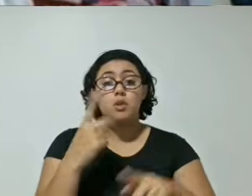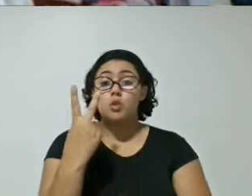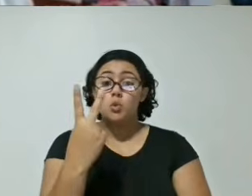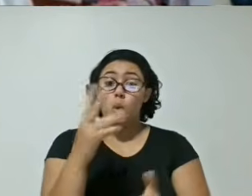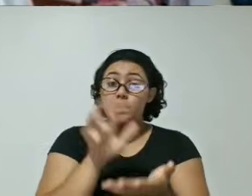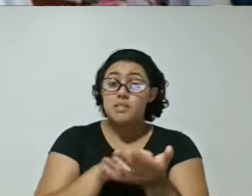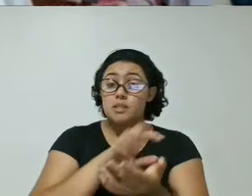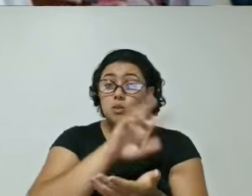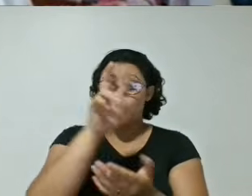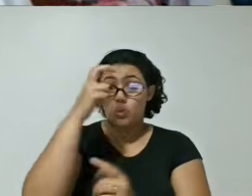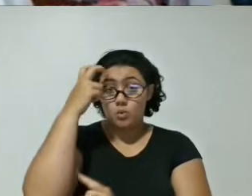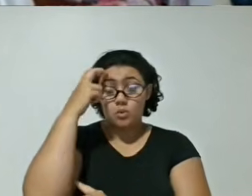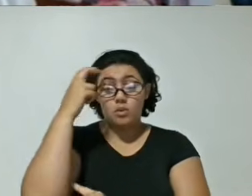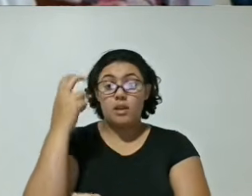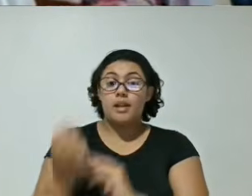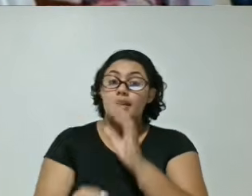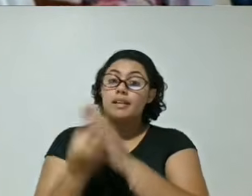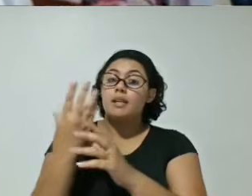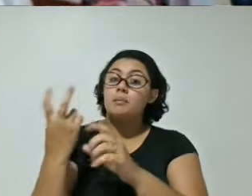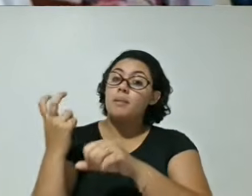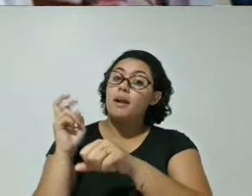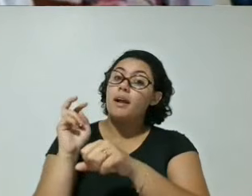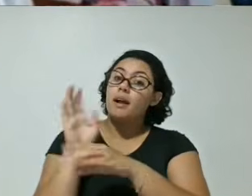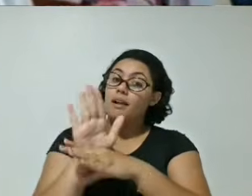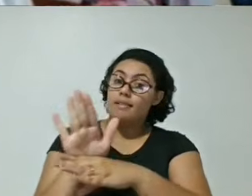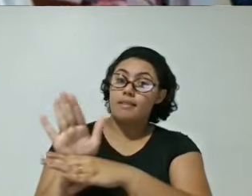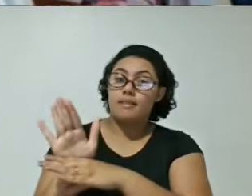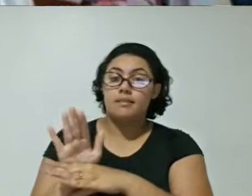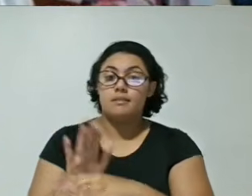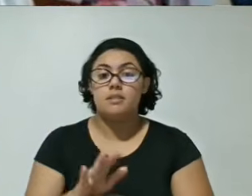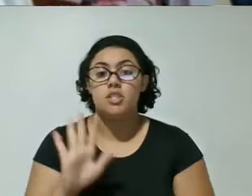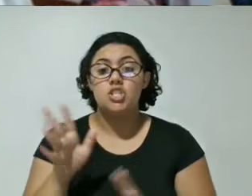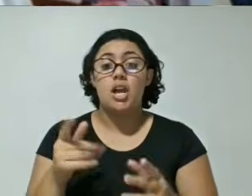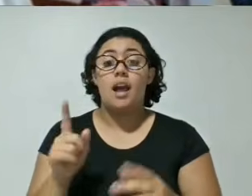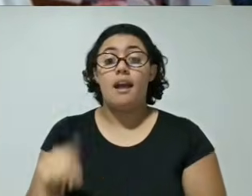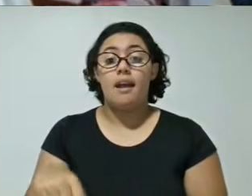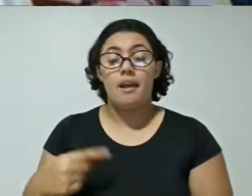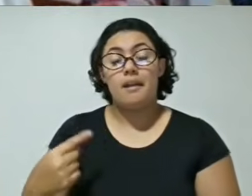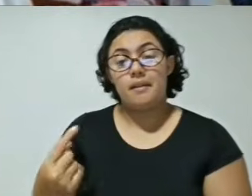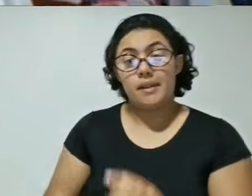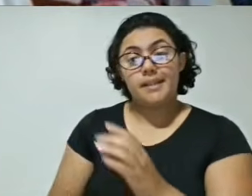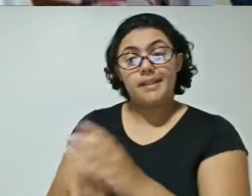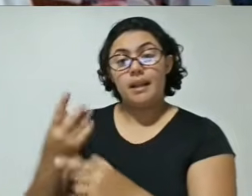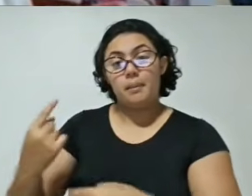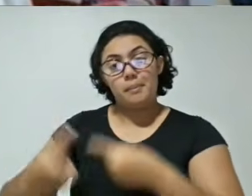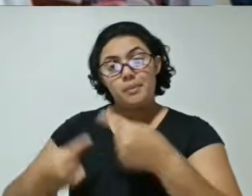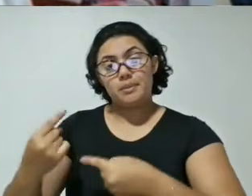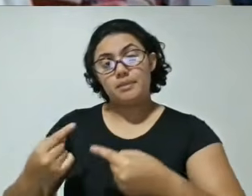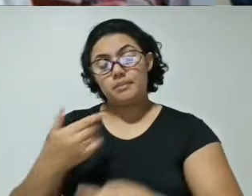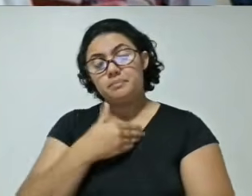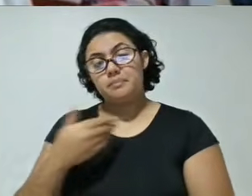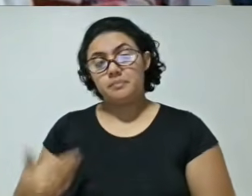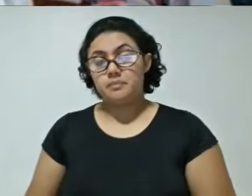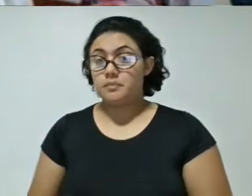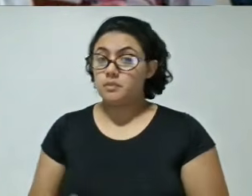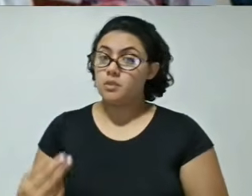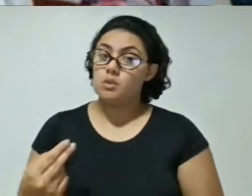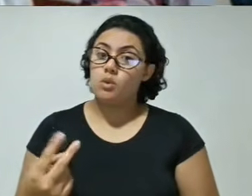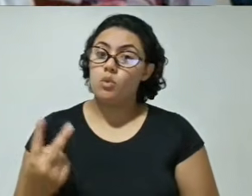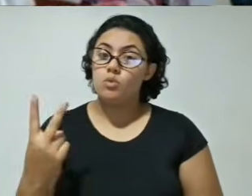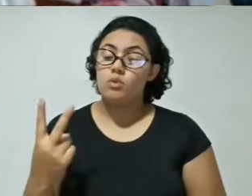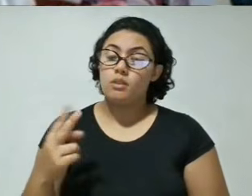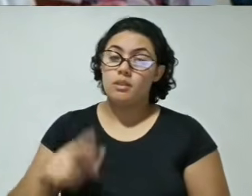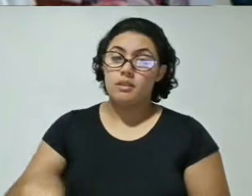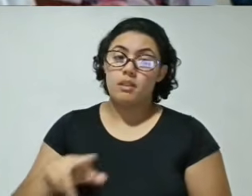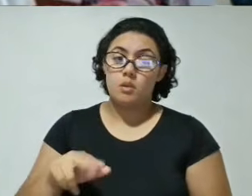criados para atender... Pública de cultura. Mas já é fruto da política pública, né? Esses 2 que não são do orçamento participativo são